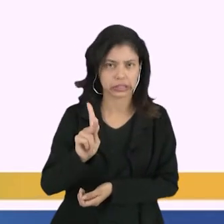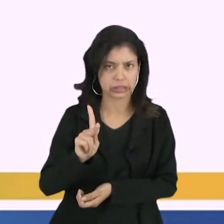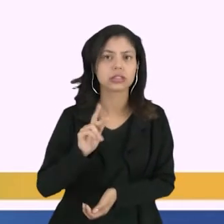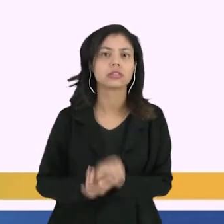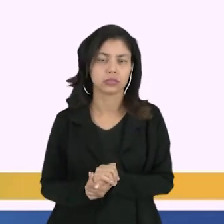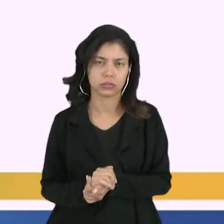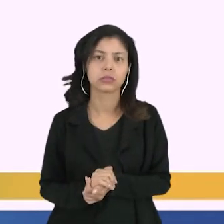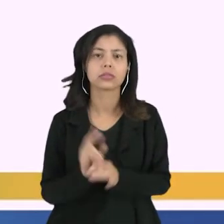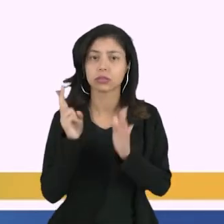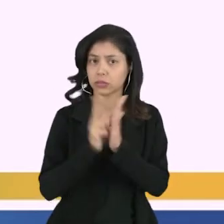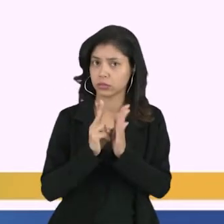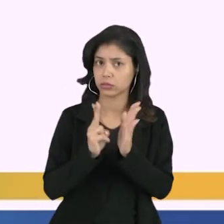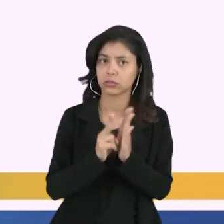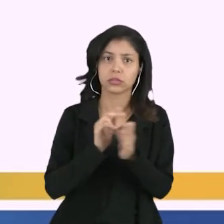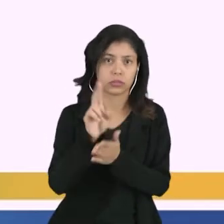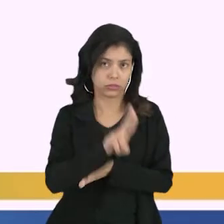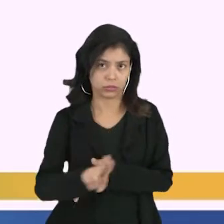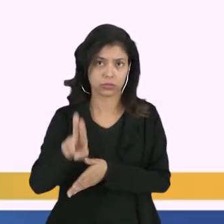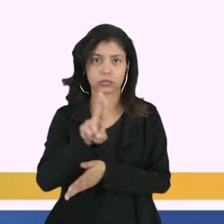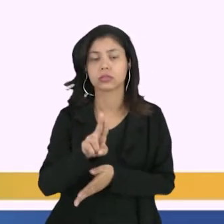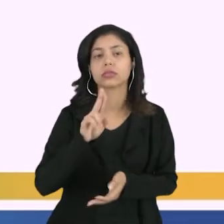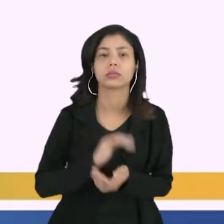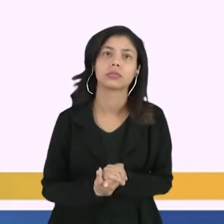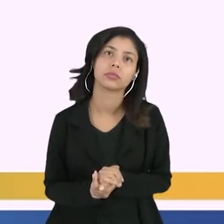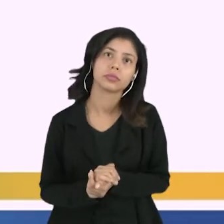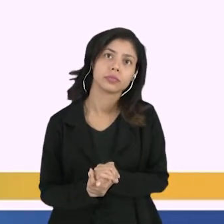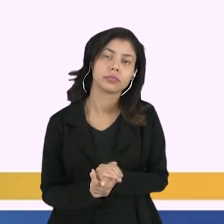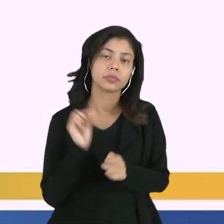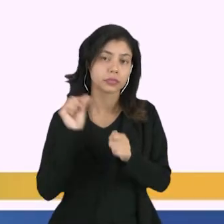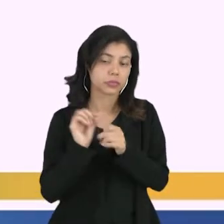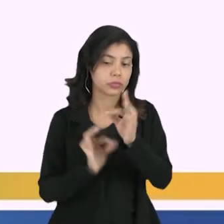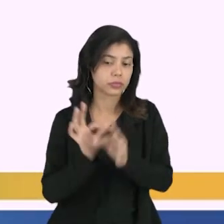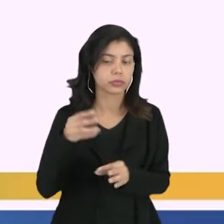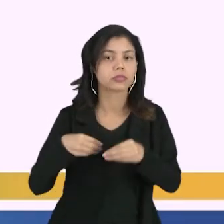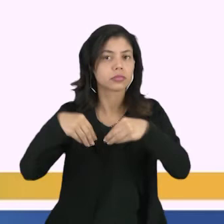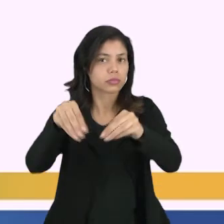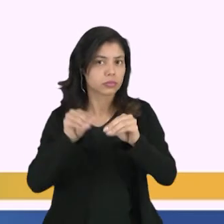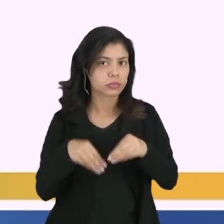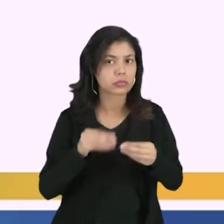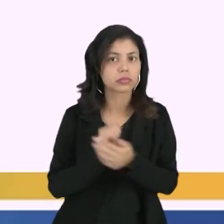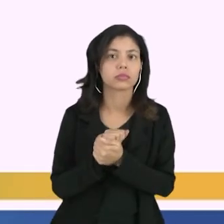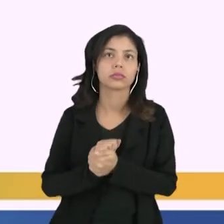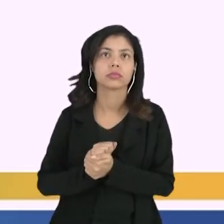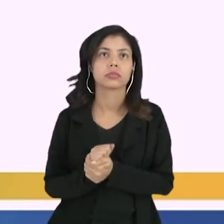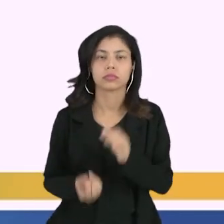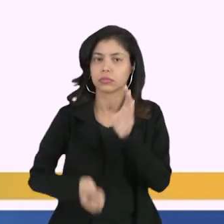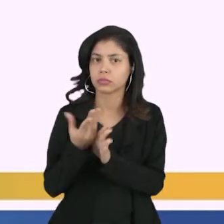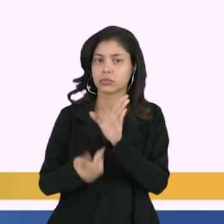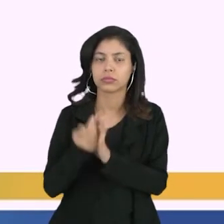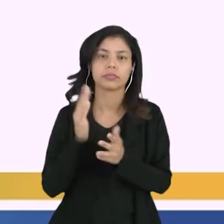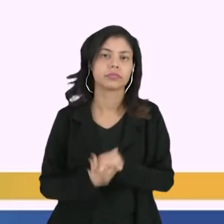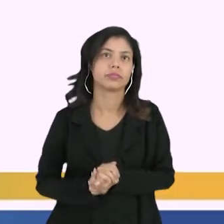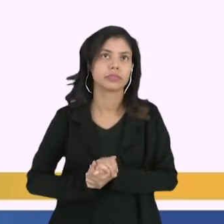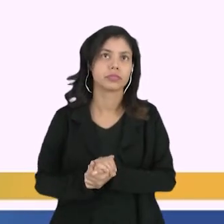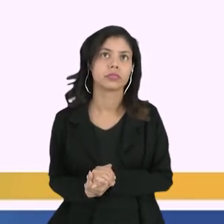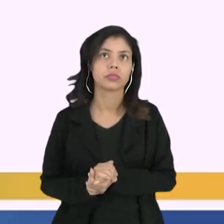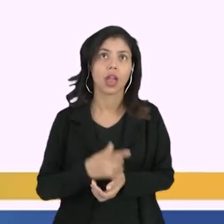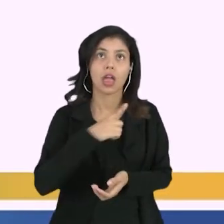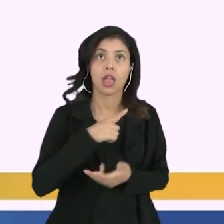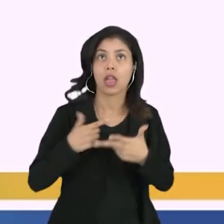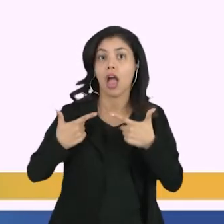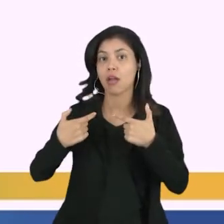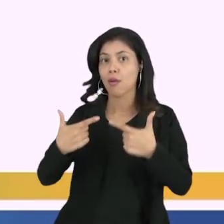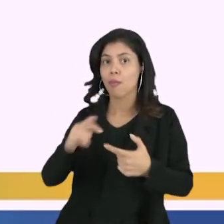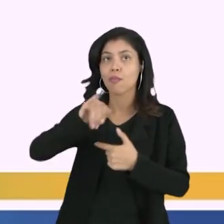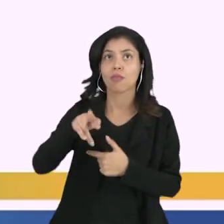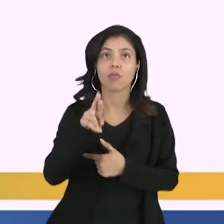indígenas eles são utilizados aí também para fazer esse transporte dessa produção, tá bom, pessoal? E aí nós temos as guerras